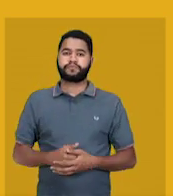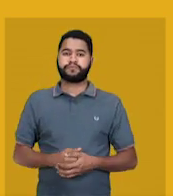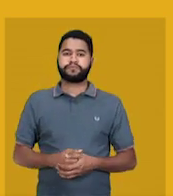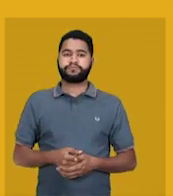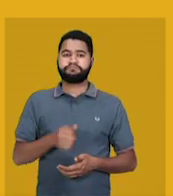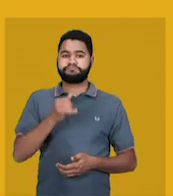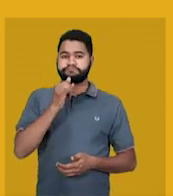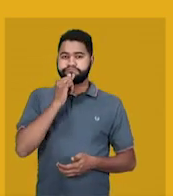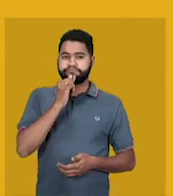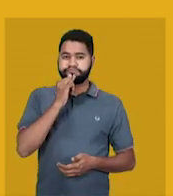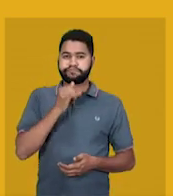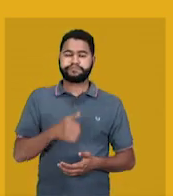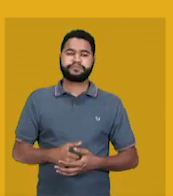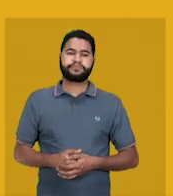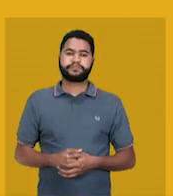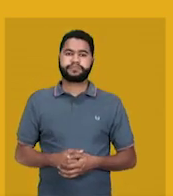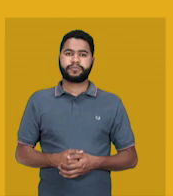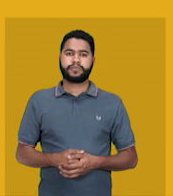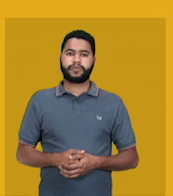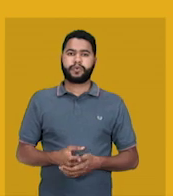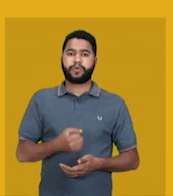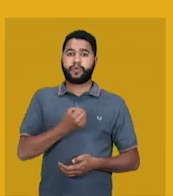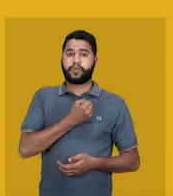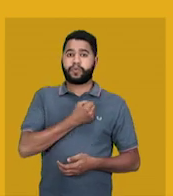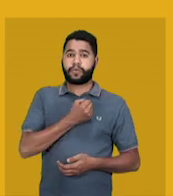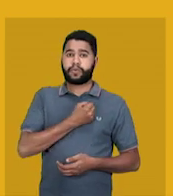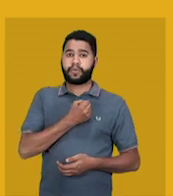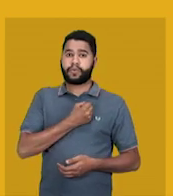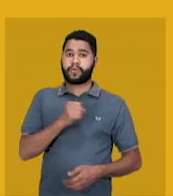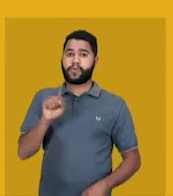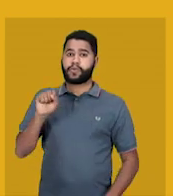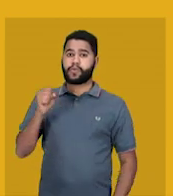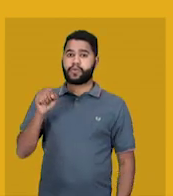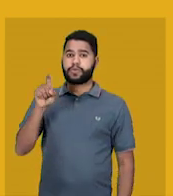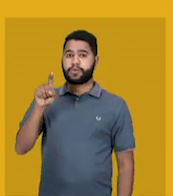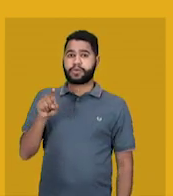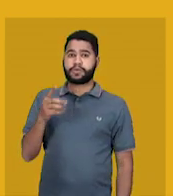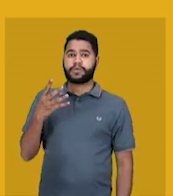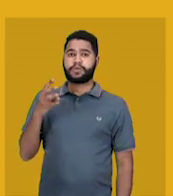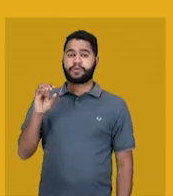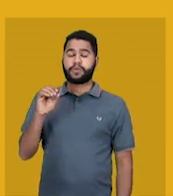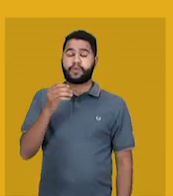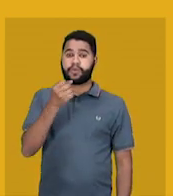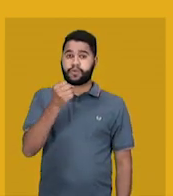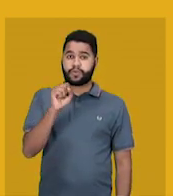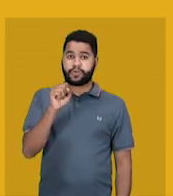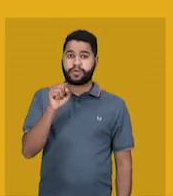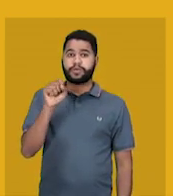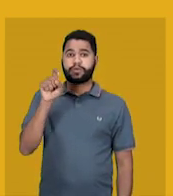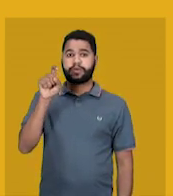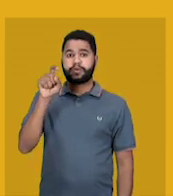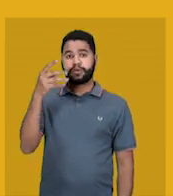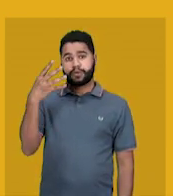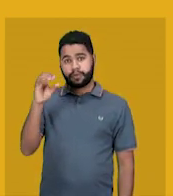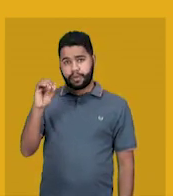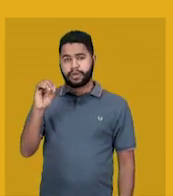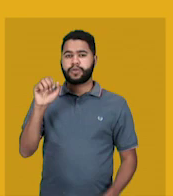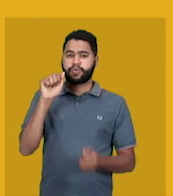vai pegar e o valor de 840 e colocar junto com PE